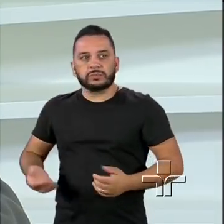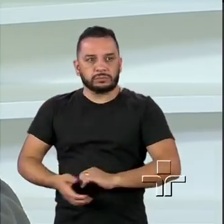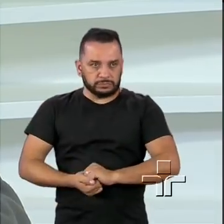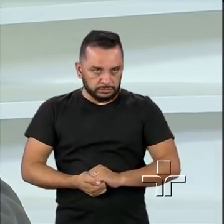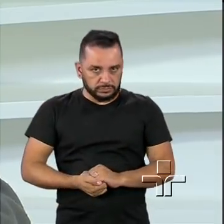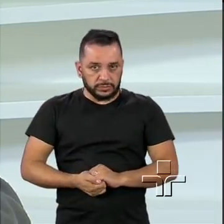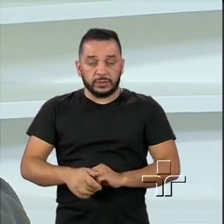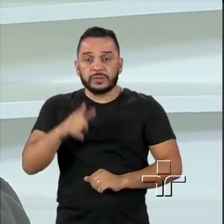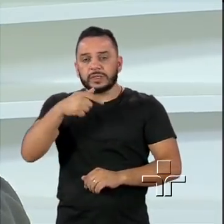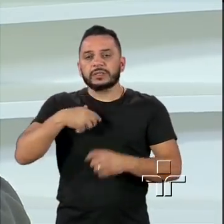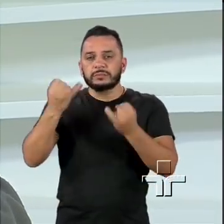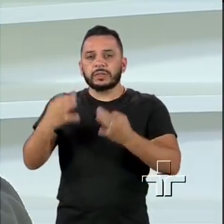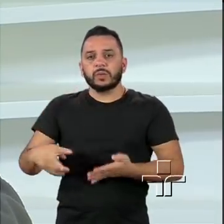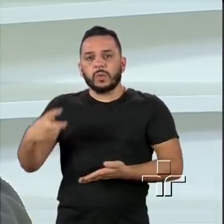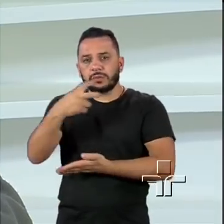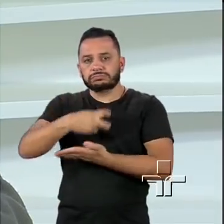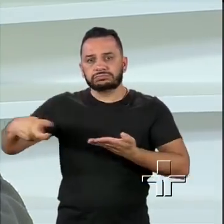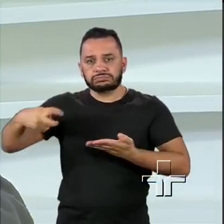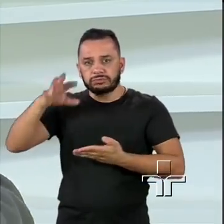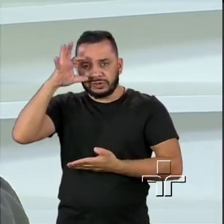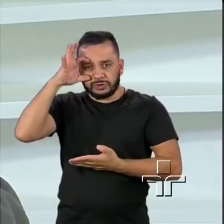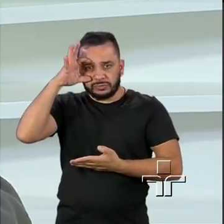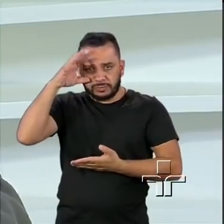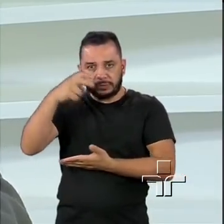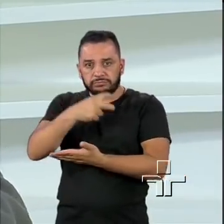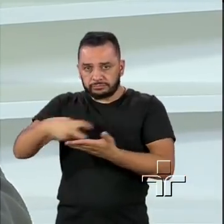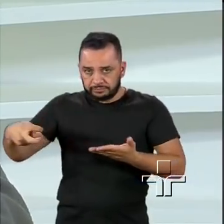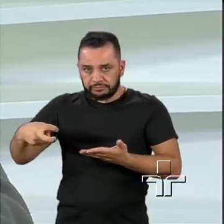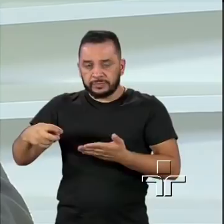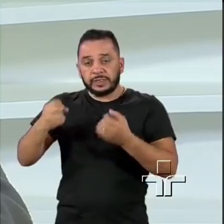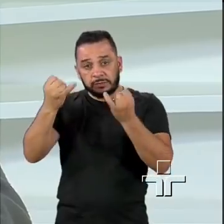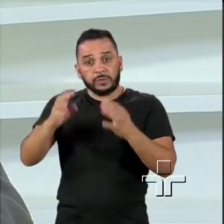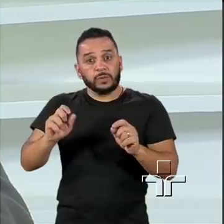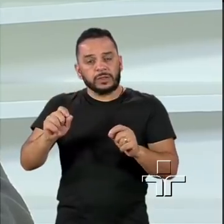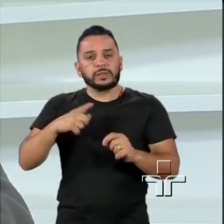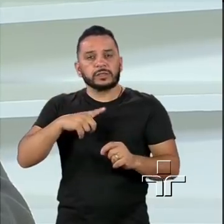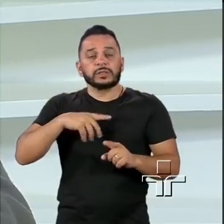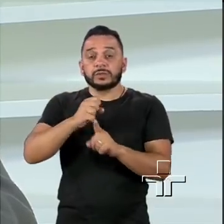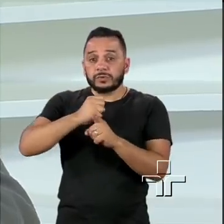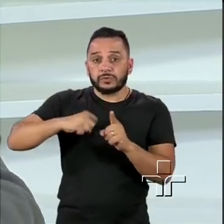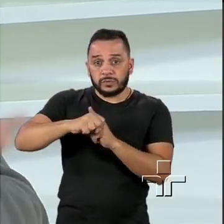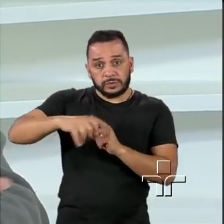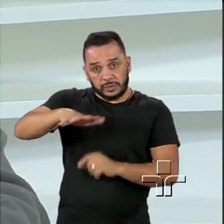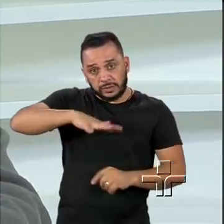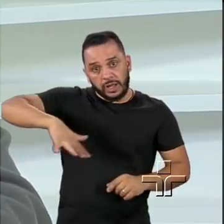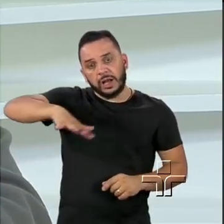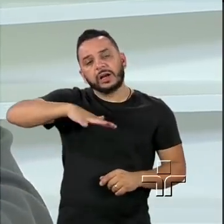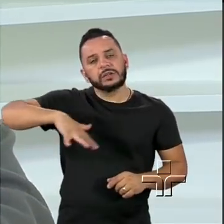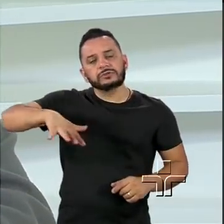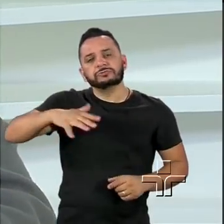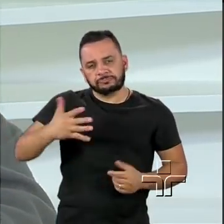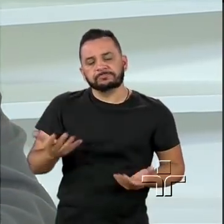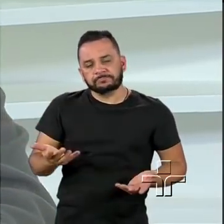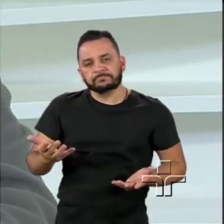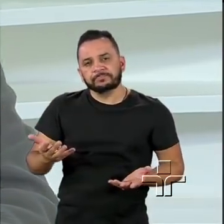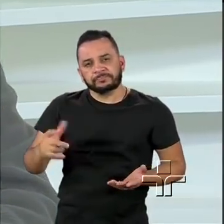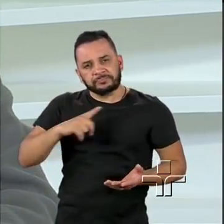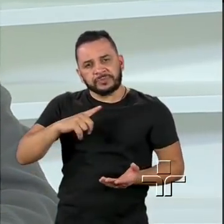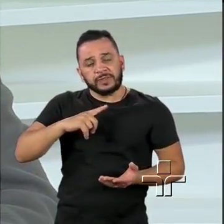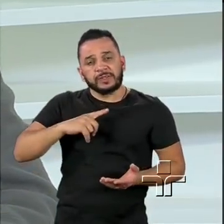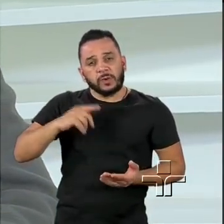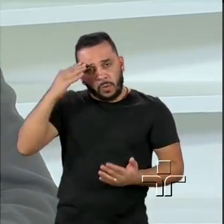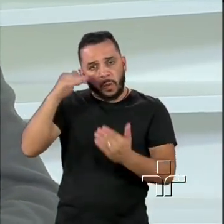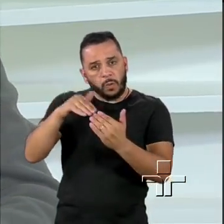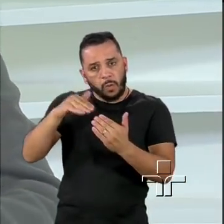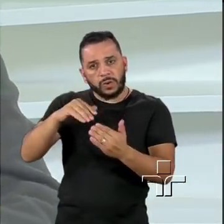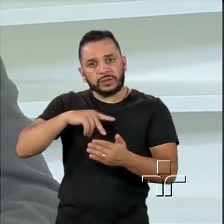da presidenta Dilma e no processo do golpe, né, que amplos setores da sociedade corroboram essa visão de que houve um golpe